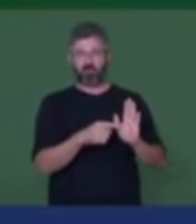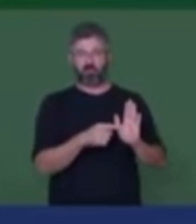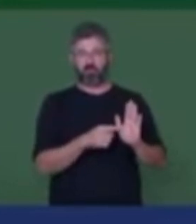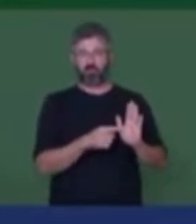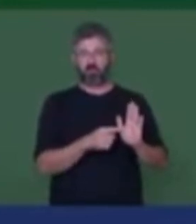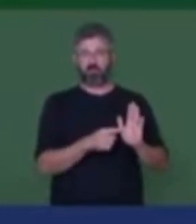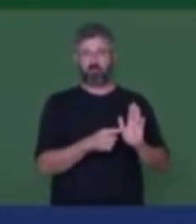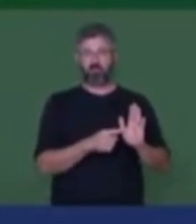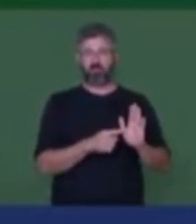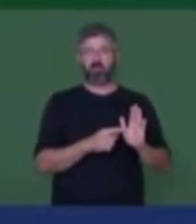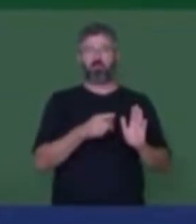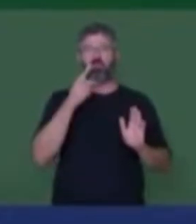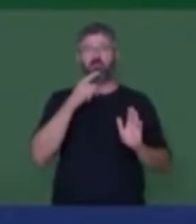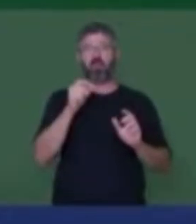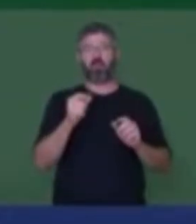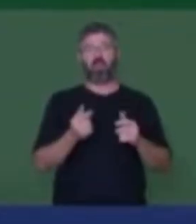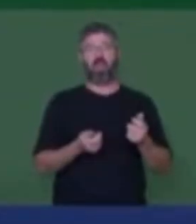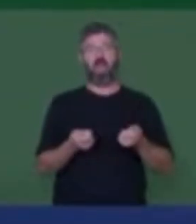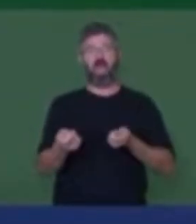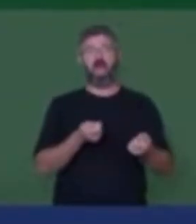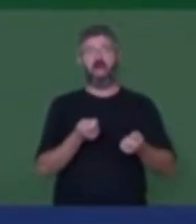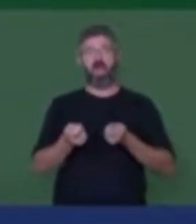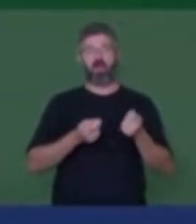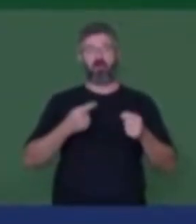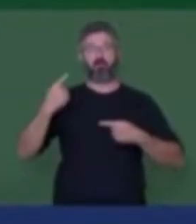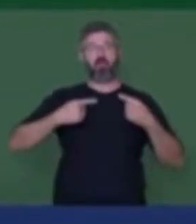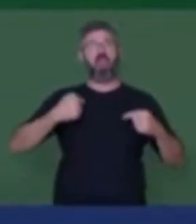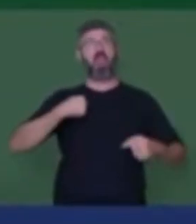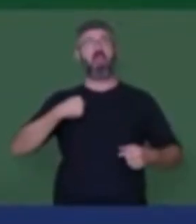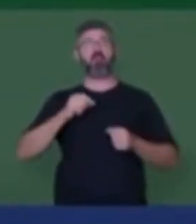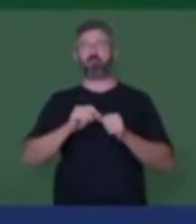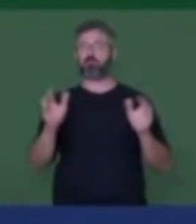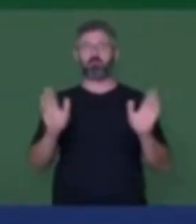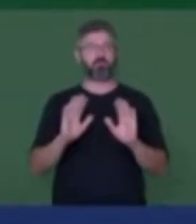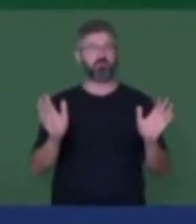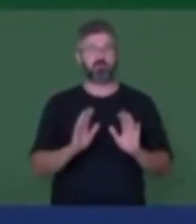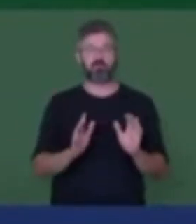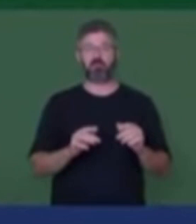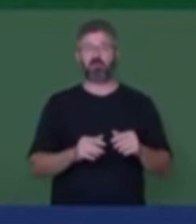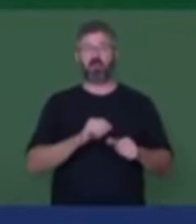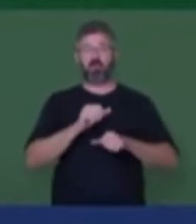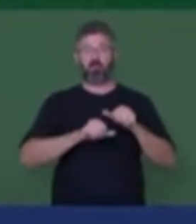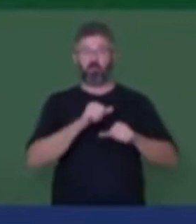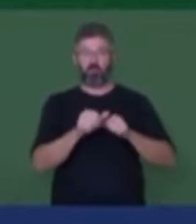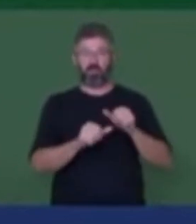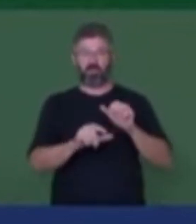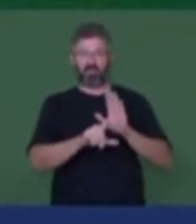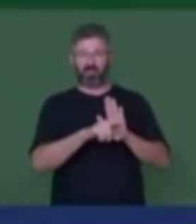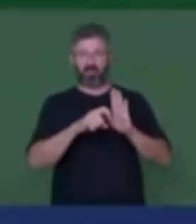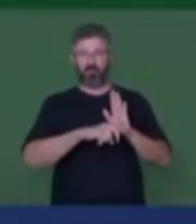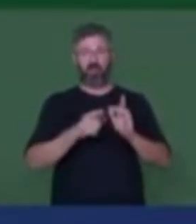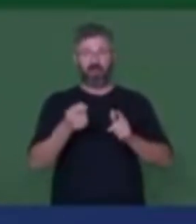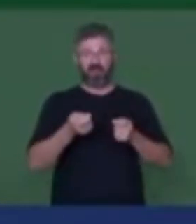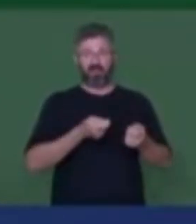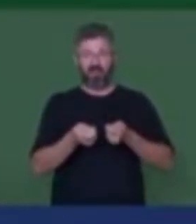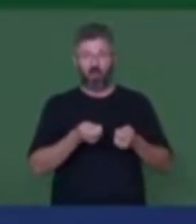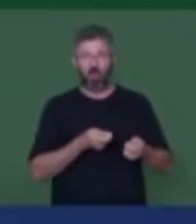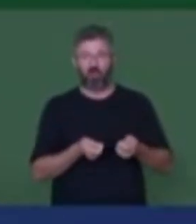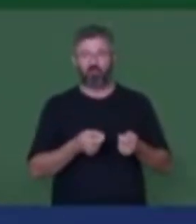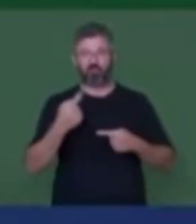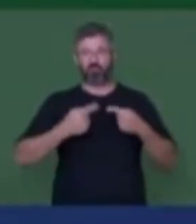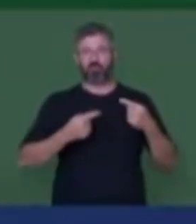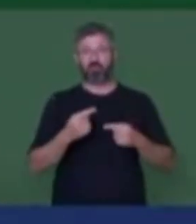de ninguém, joguete político. Reforma tributária não é instrumento de barganha política.